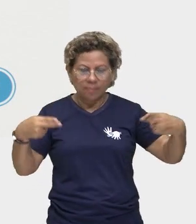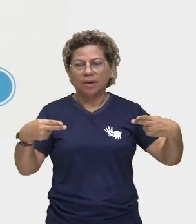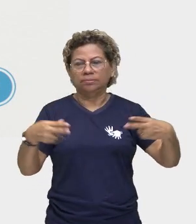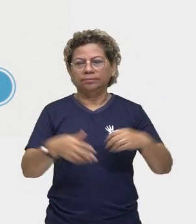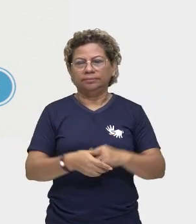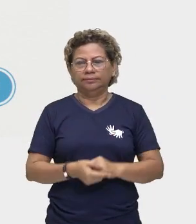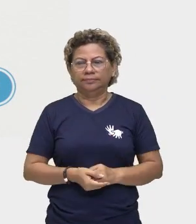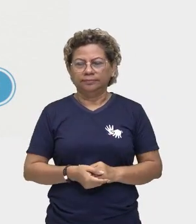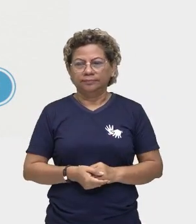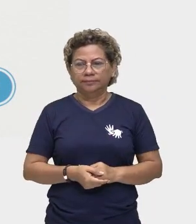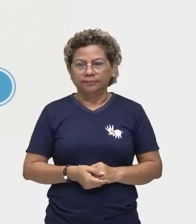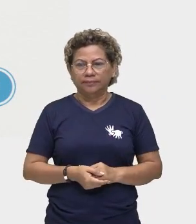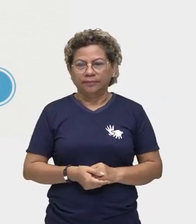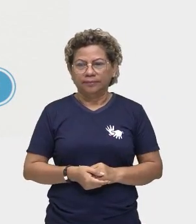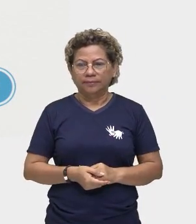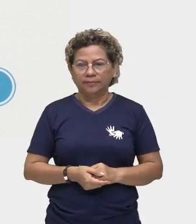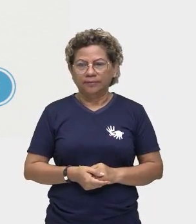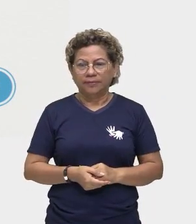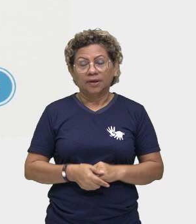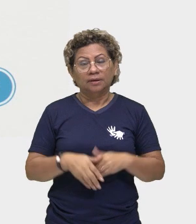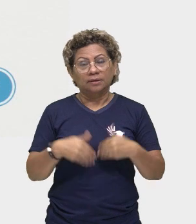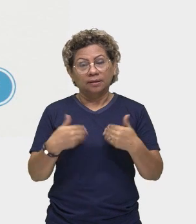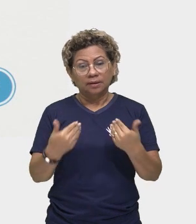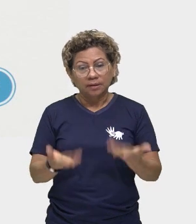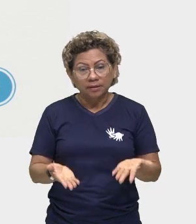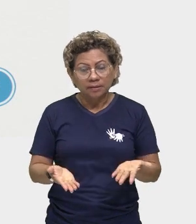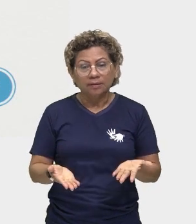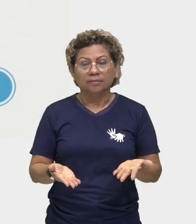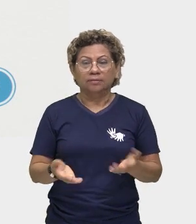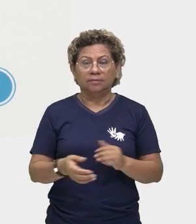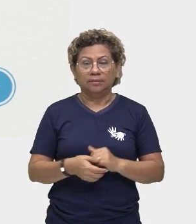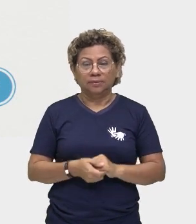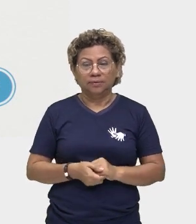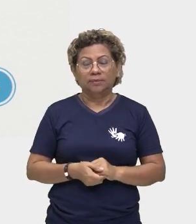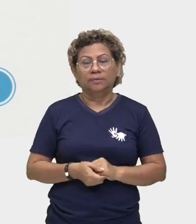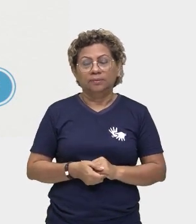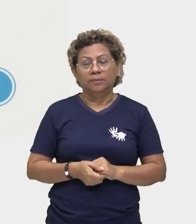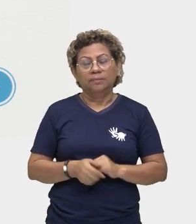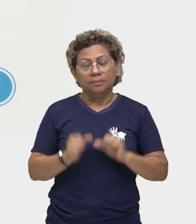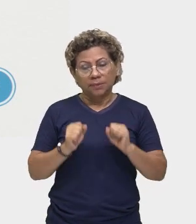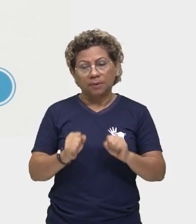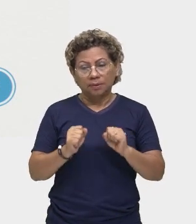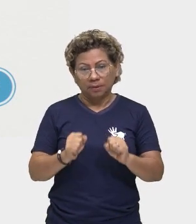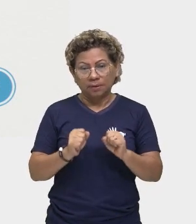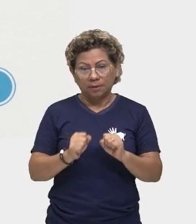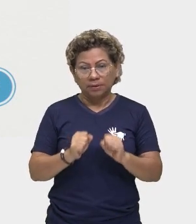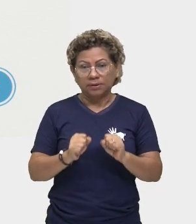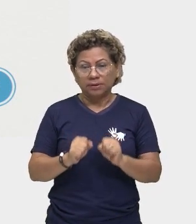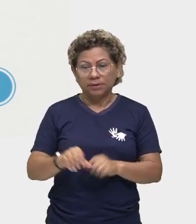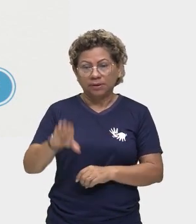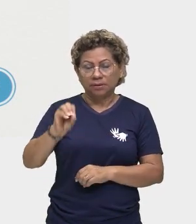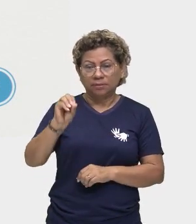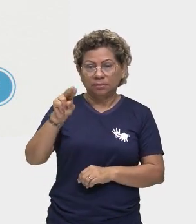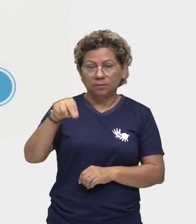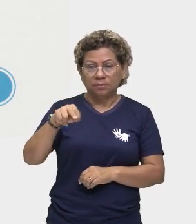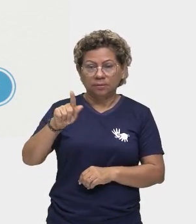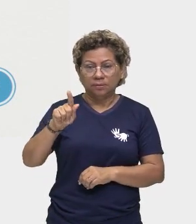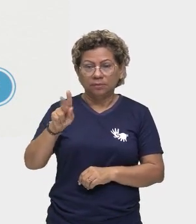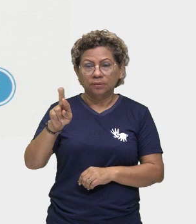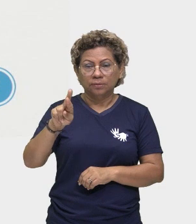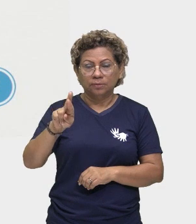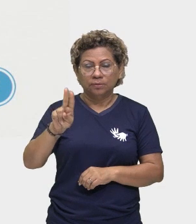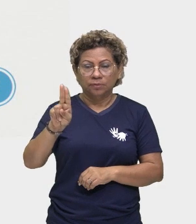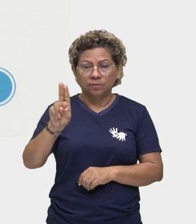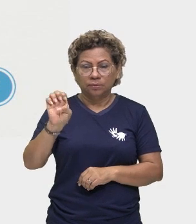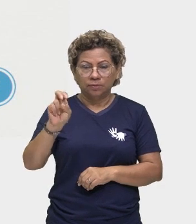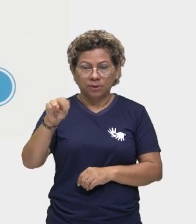E os ângulos são congruentes, ou seja, todos eles possuem a mesma medida, que no caso aqui, o ângulo está medindo 90 graus,